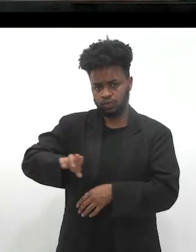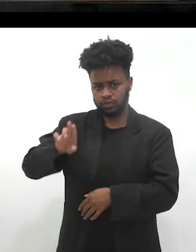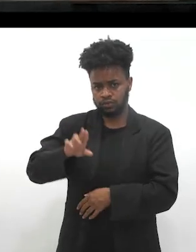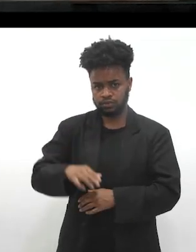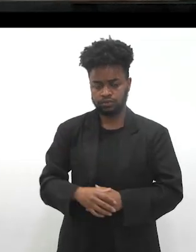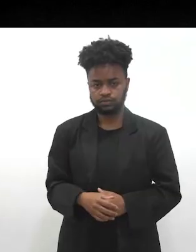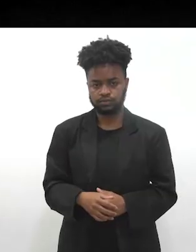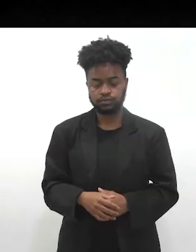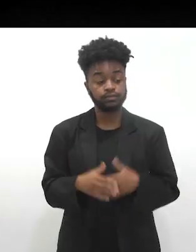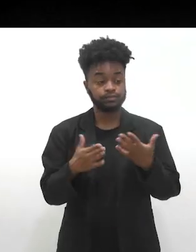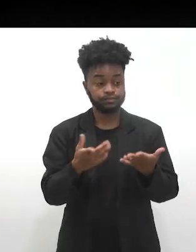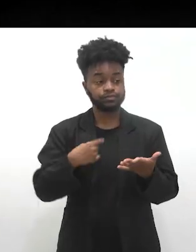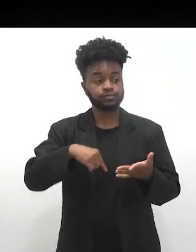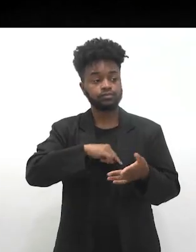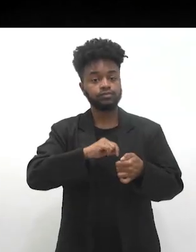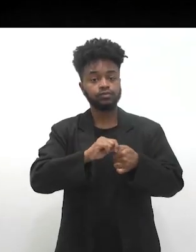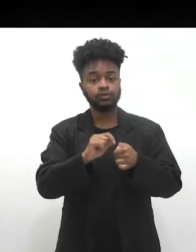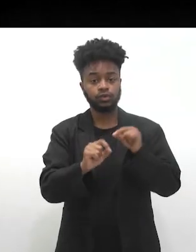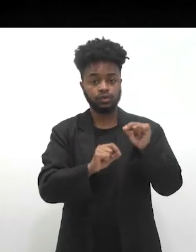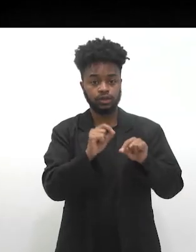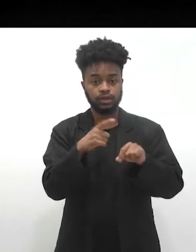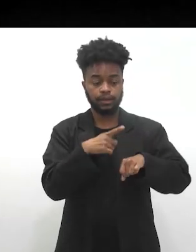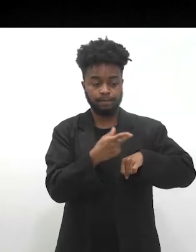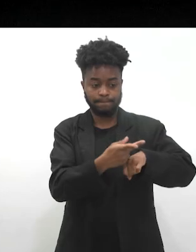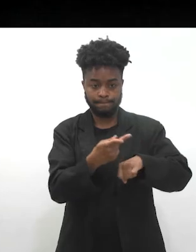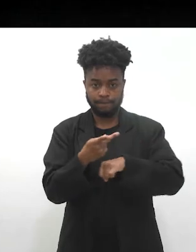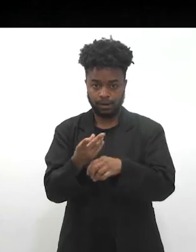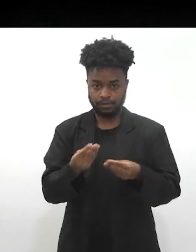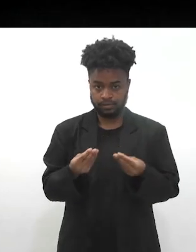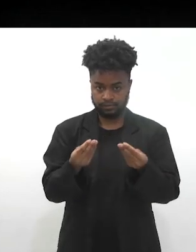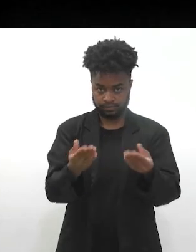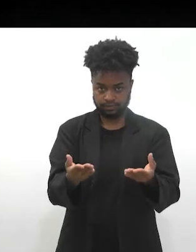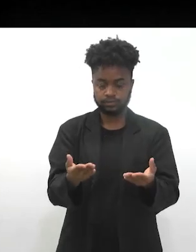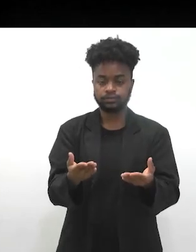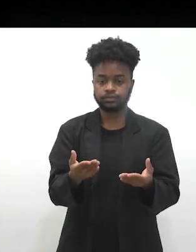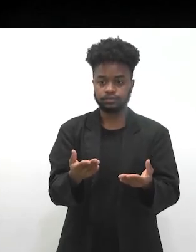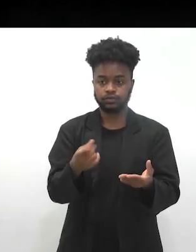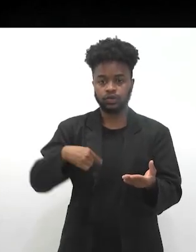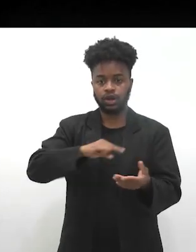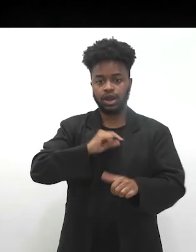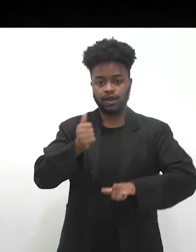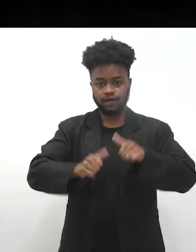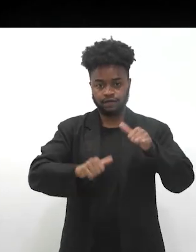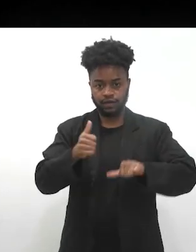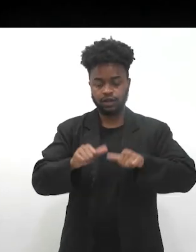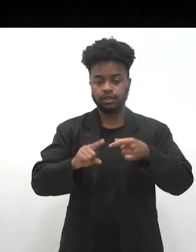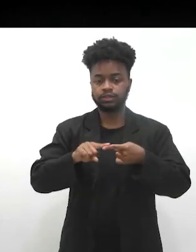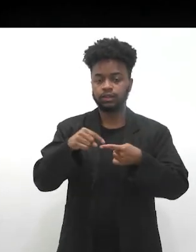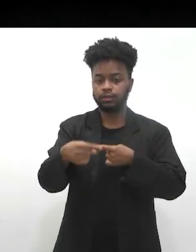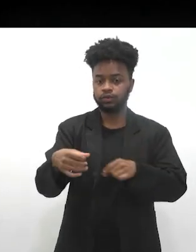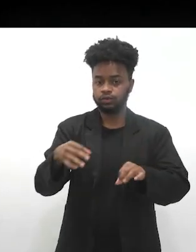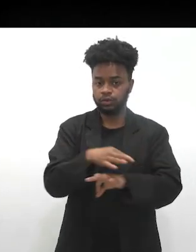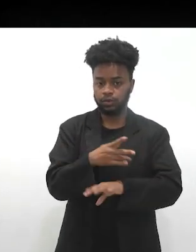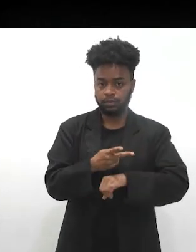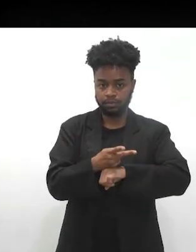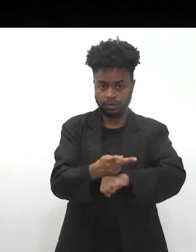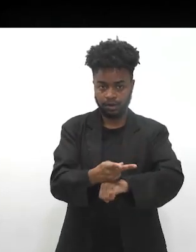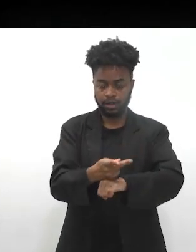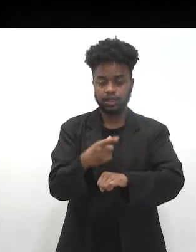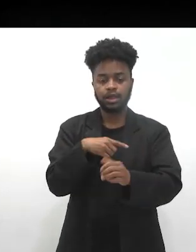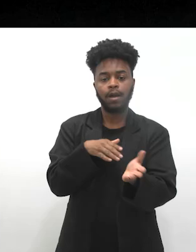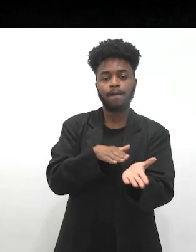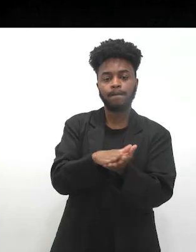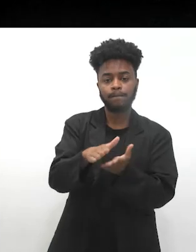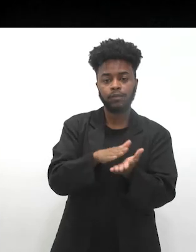né? Na verdade, o que a gente faz? A gente vai ter a premiação, vamos fazer uma avaliação, vai ter a premiação, depois da premiação há